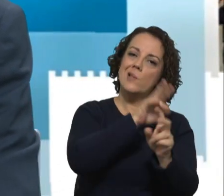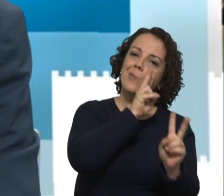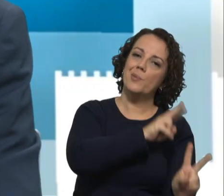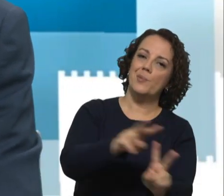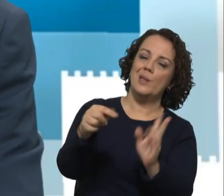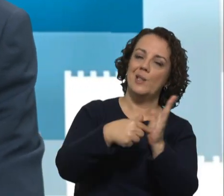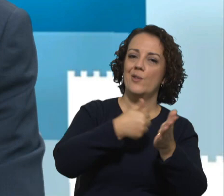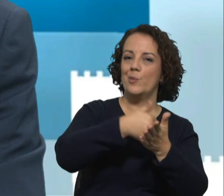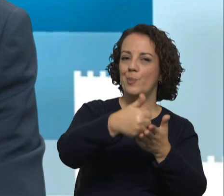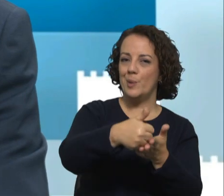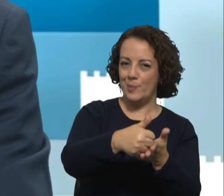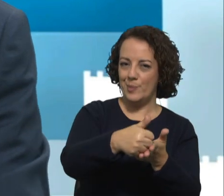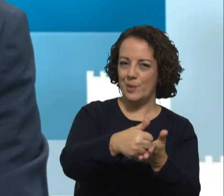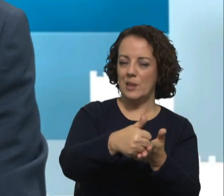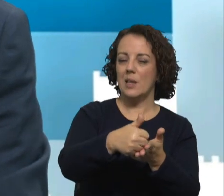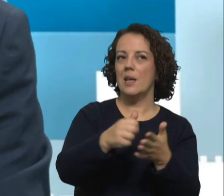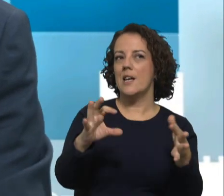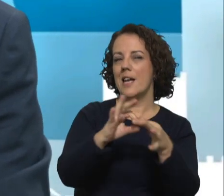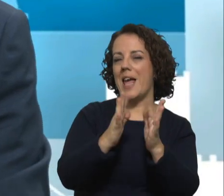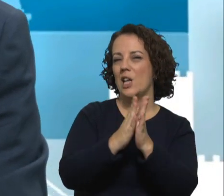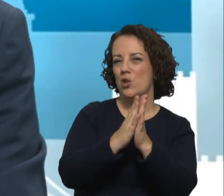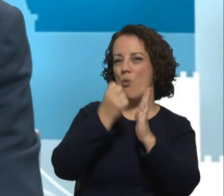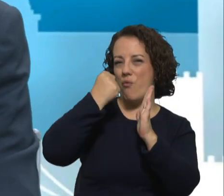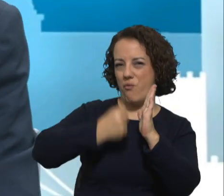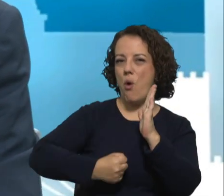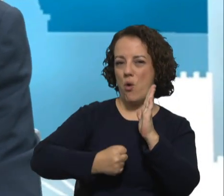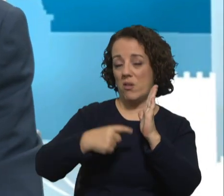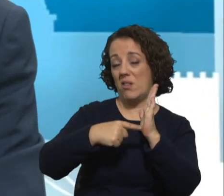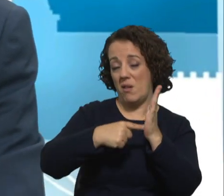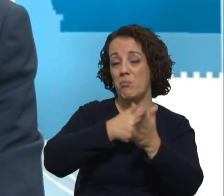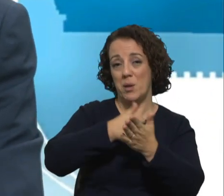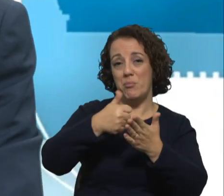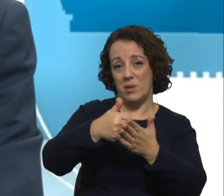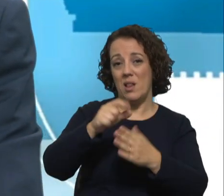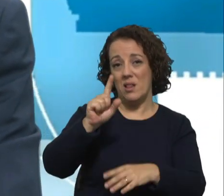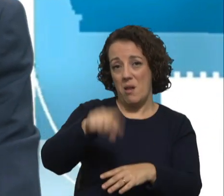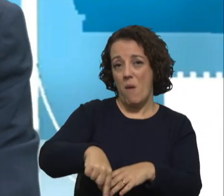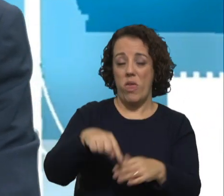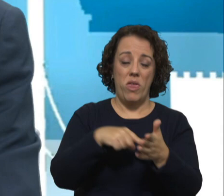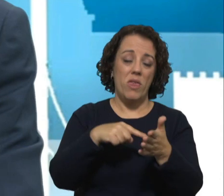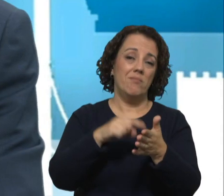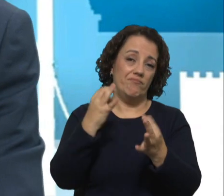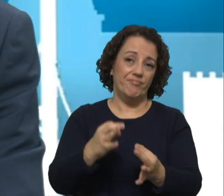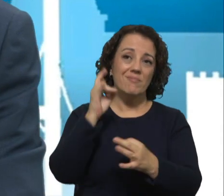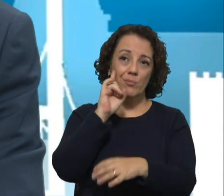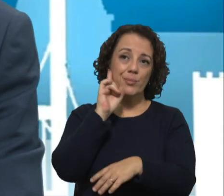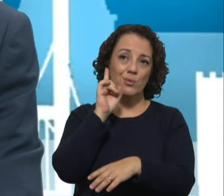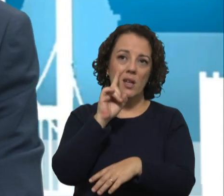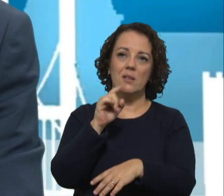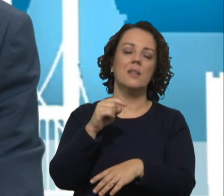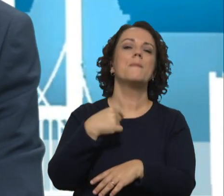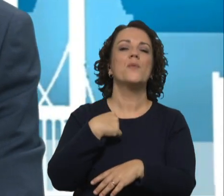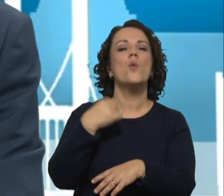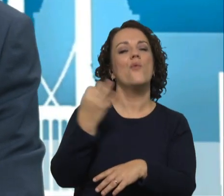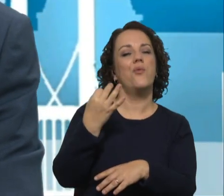dimensão religiosa muito forte, na qual a Bíblia também tem um papel importante. Tenho pensado muito sobre o que é